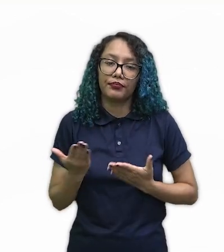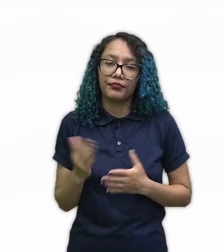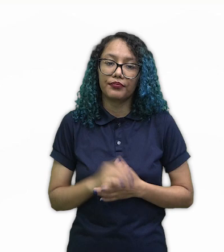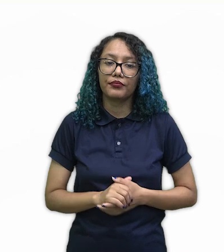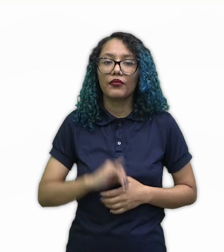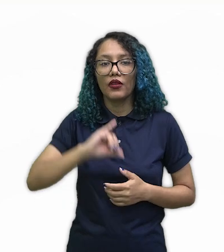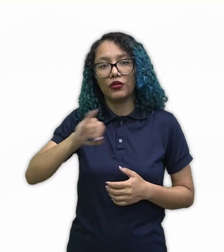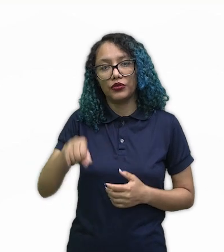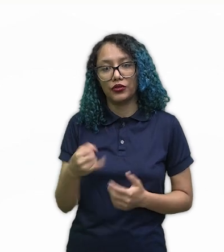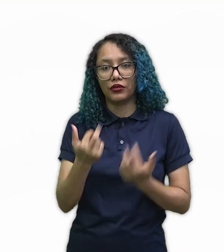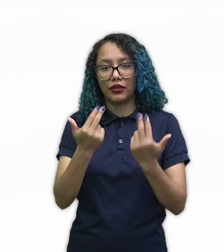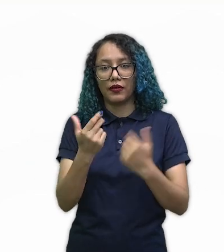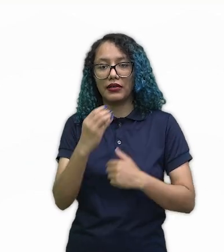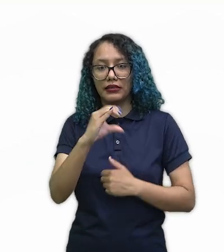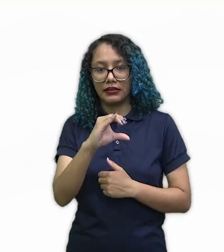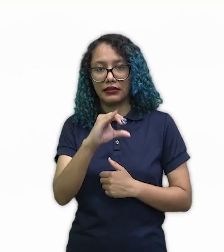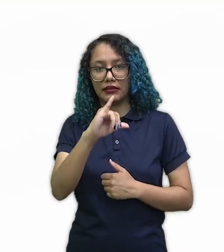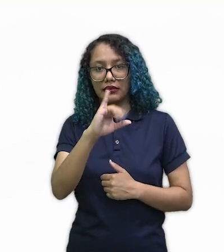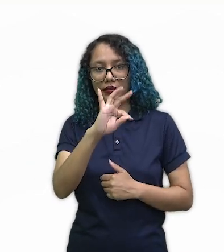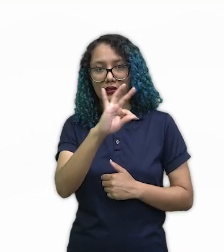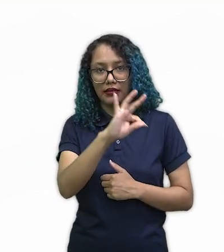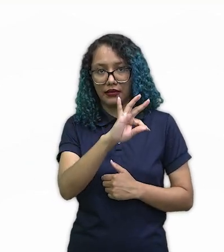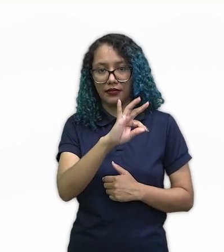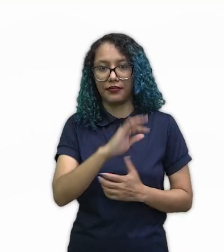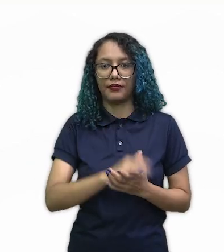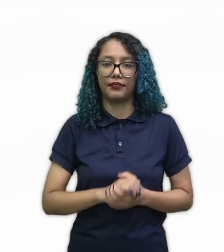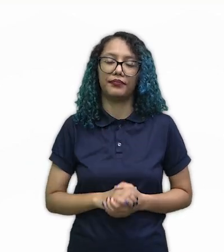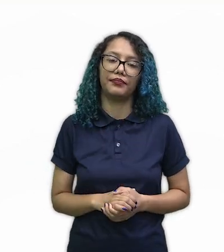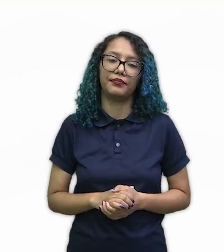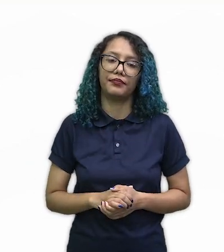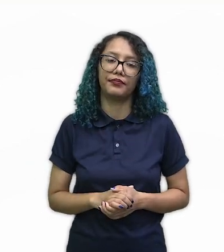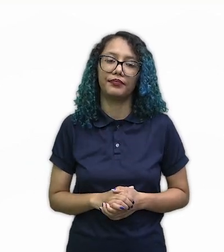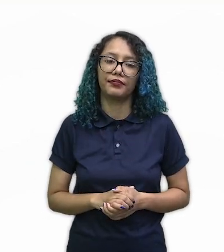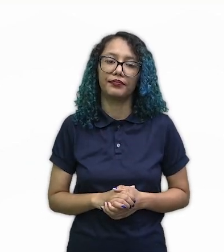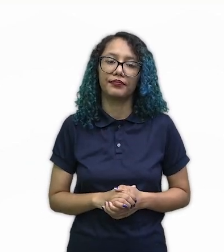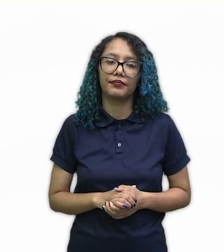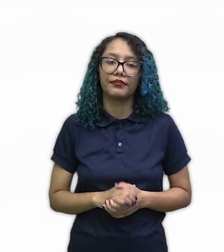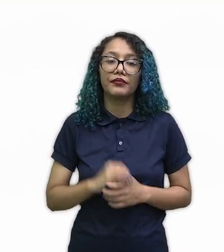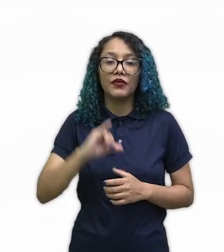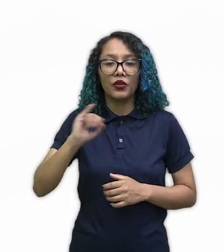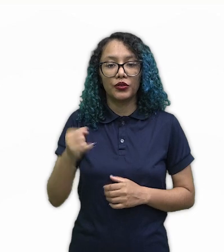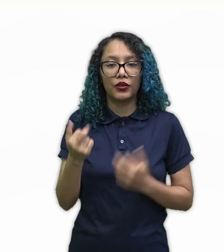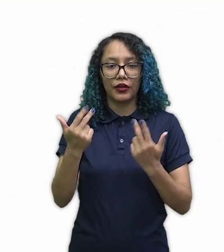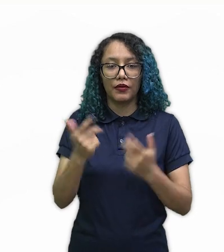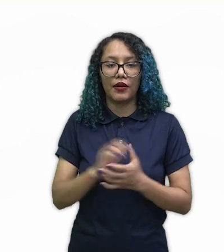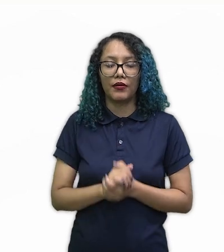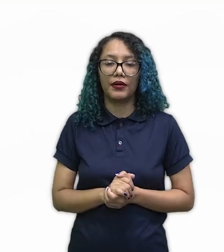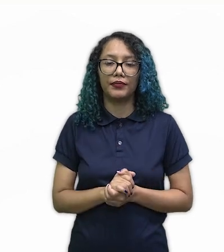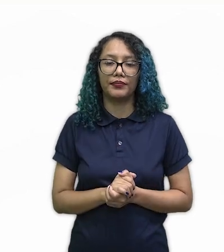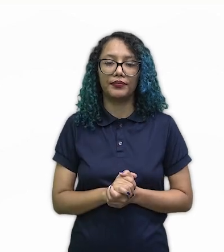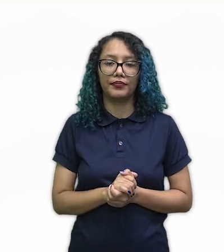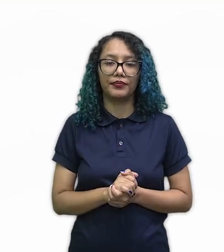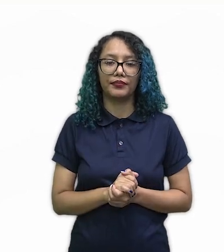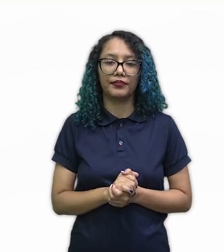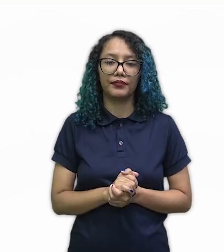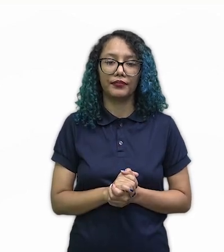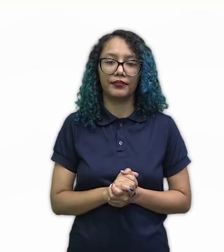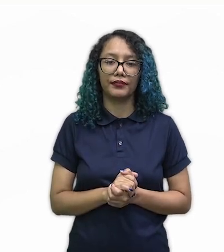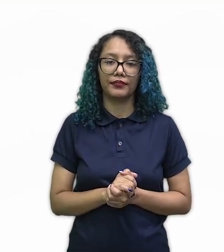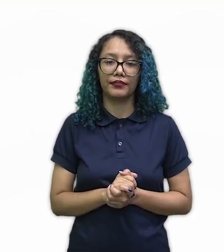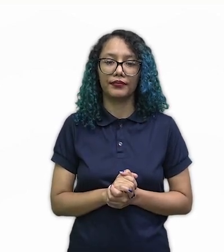J é igual a CIT, beleza? J é igual. Por que eu não